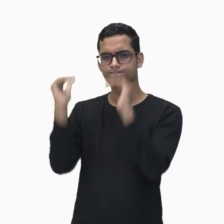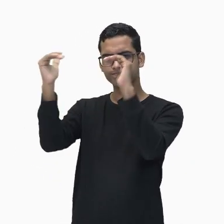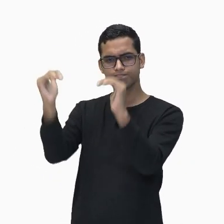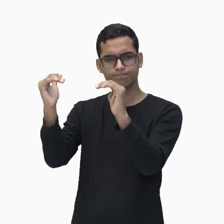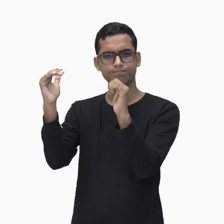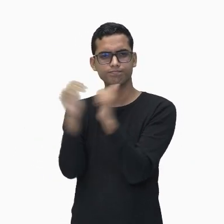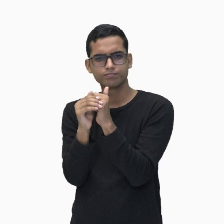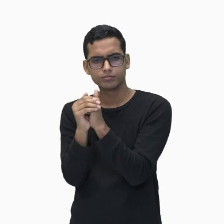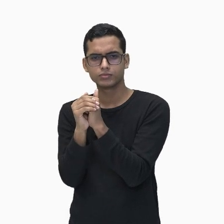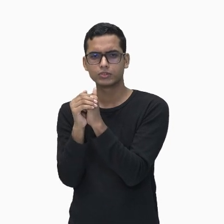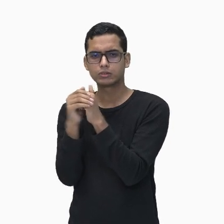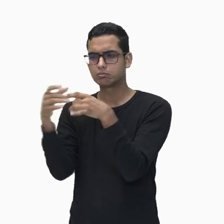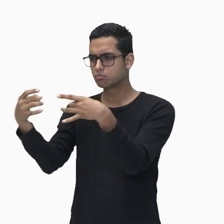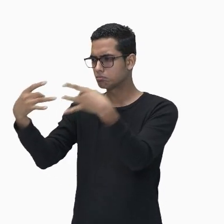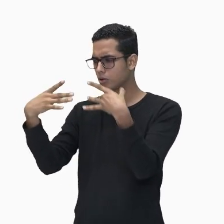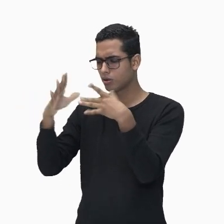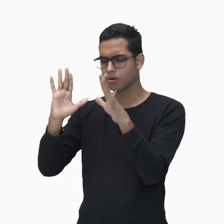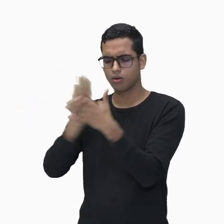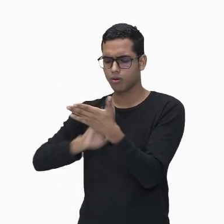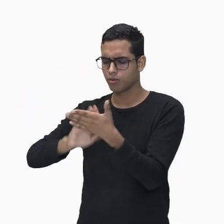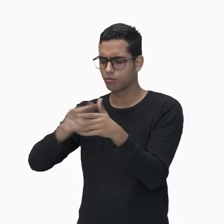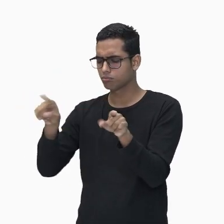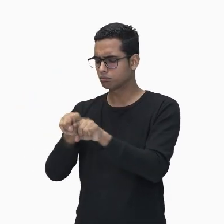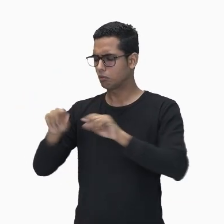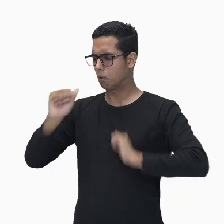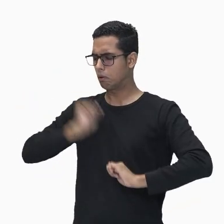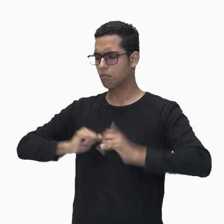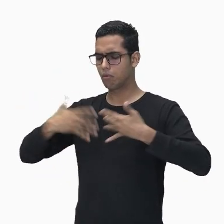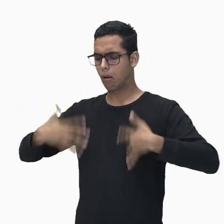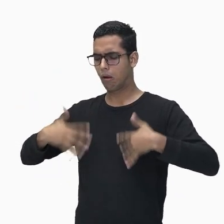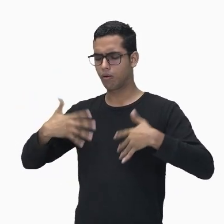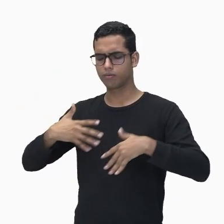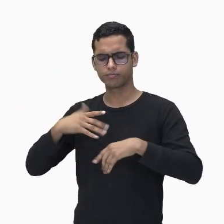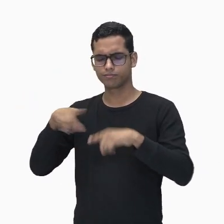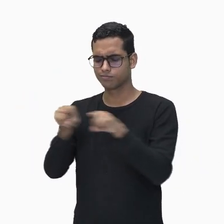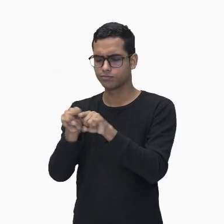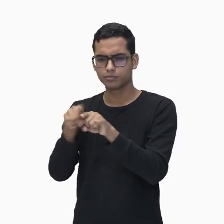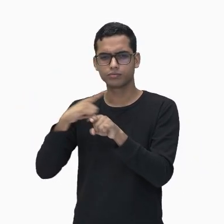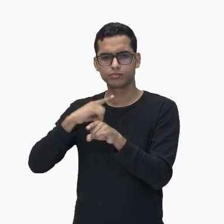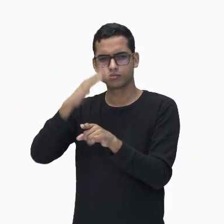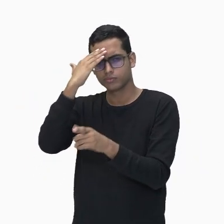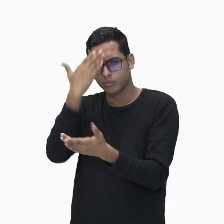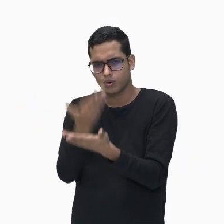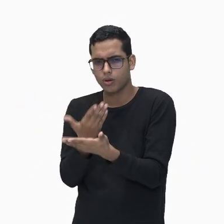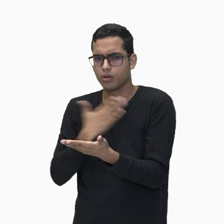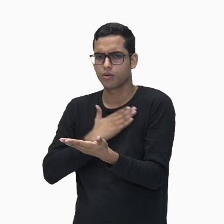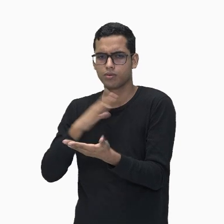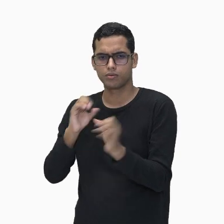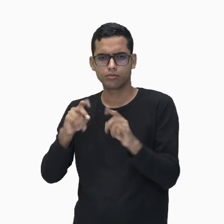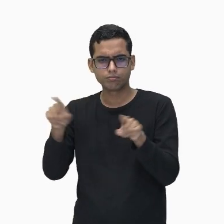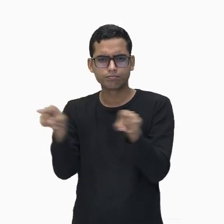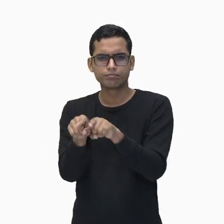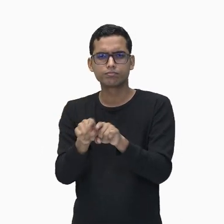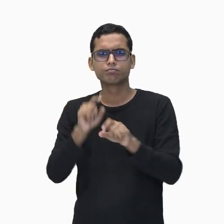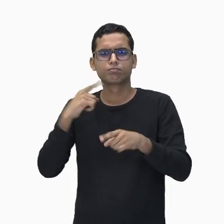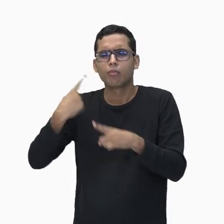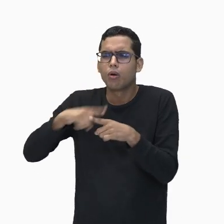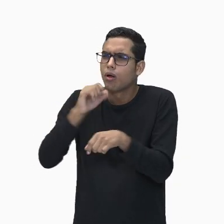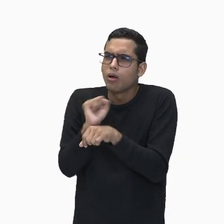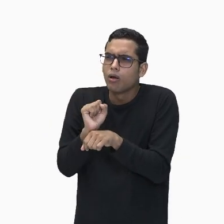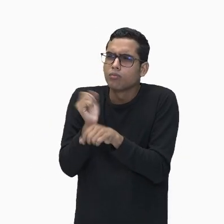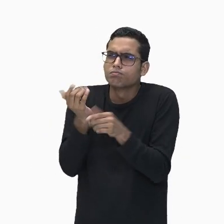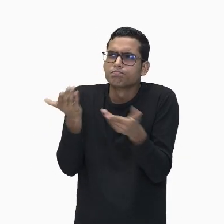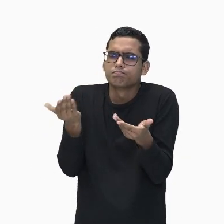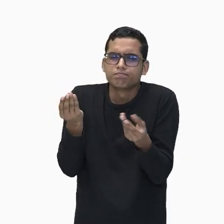que não me deslargues, não desesperes, não me desconfines. Por que esperas? Abre as asas e